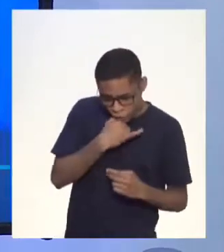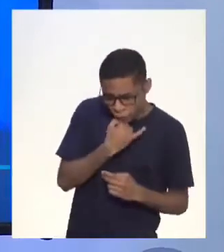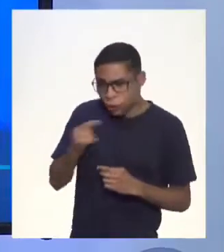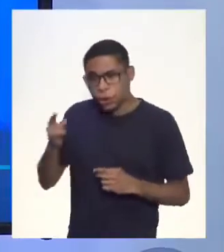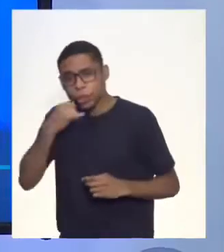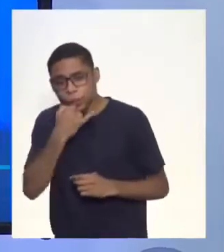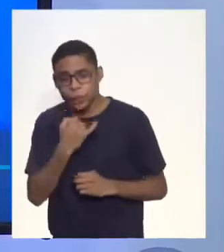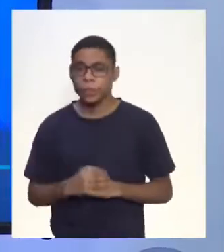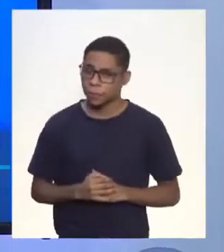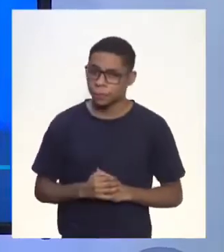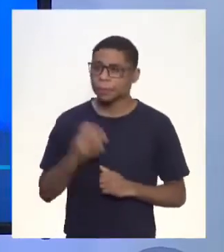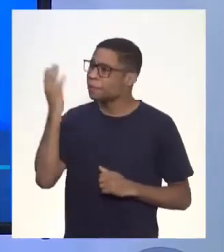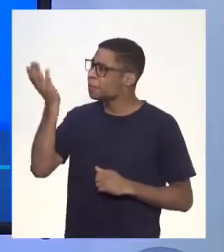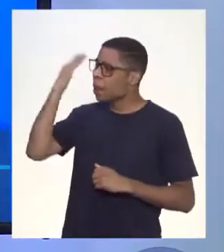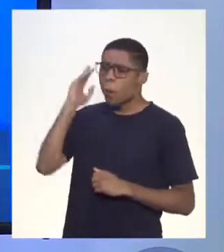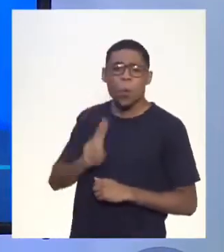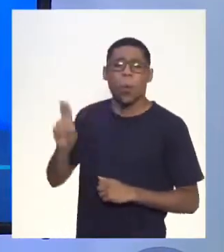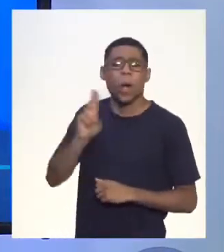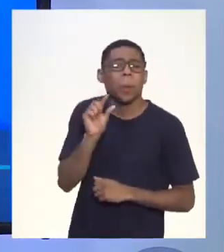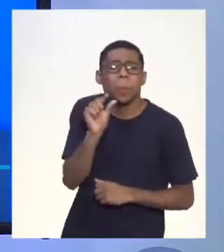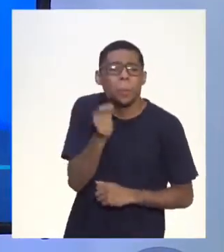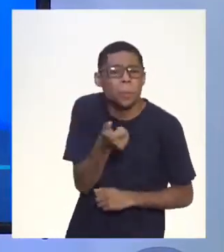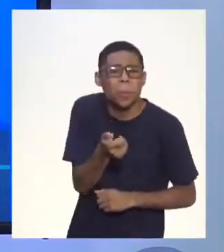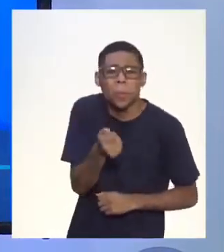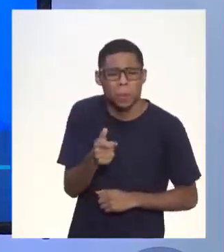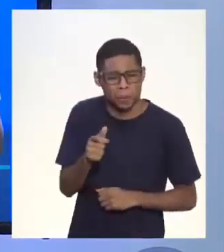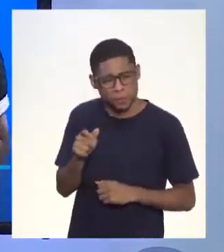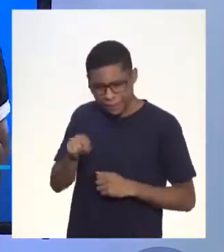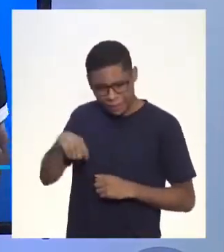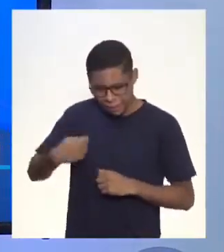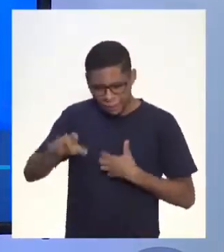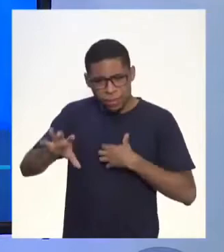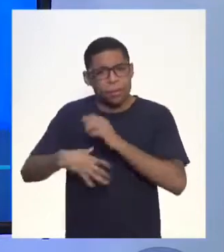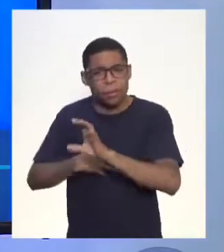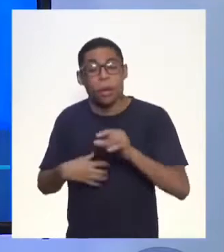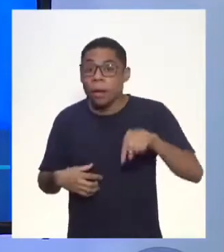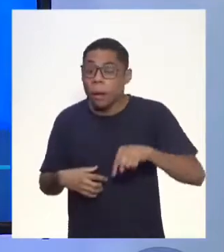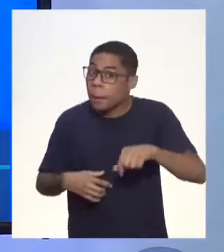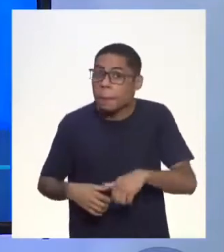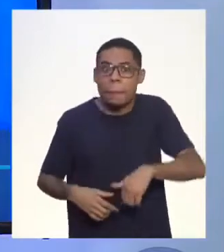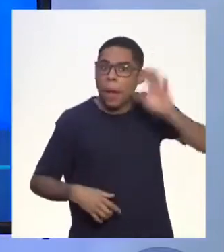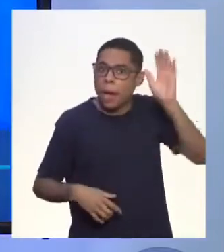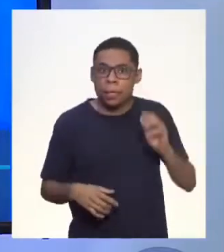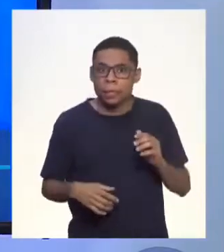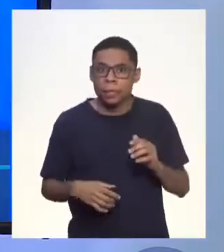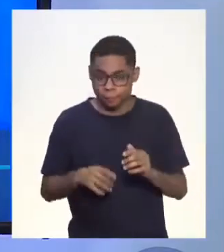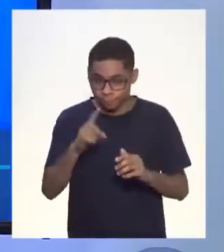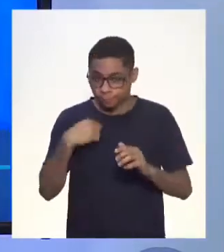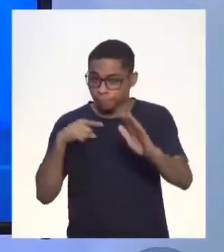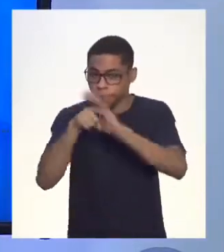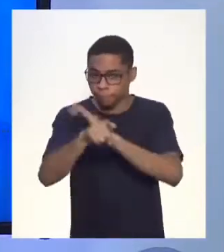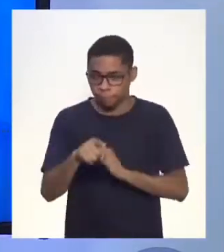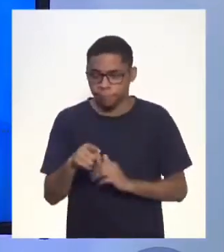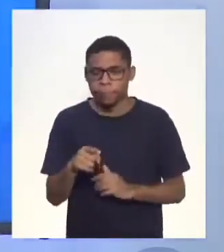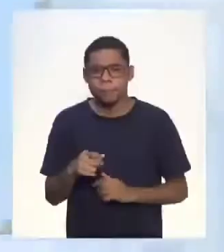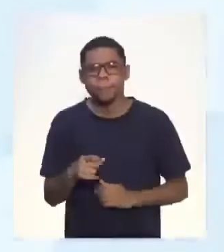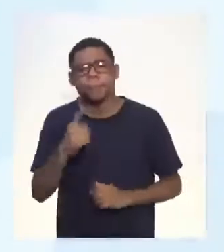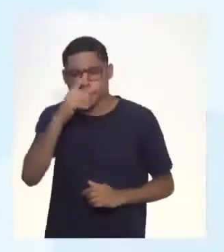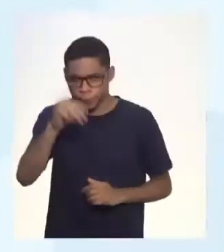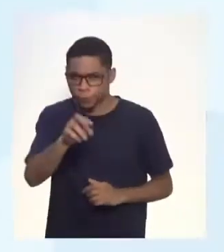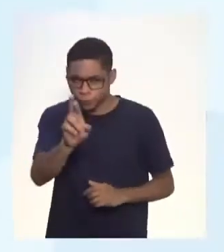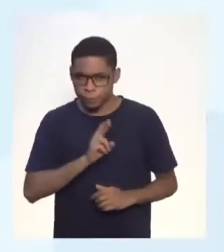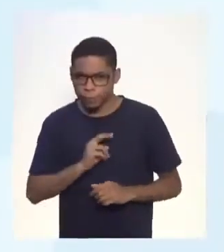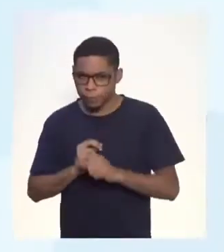utilizar a palavra empatia. E agora eu tenho uma pergunta para vocês lá responderem no chat. Vou dar um minuto. Esse podcast